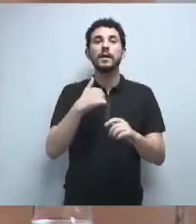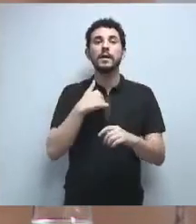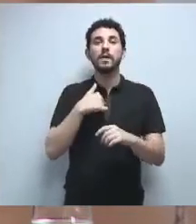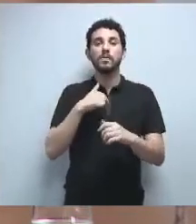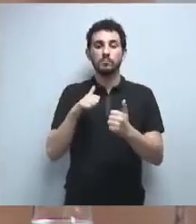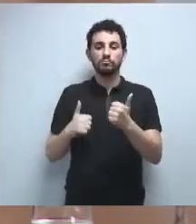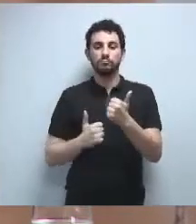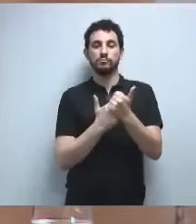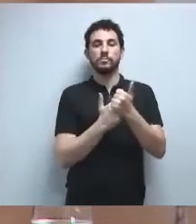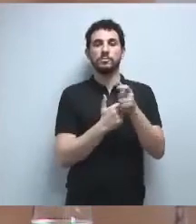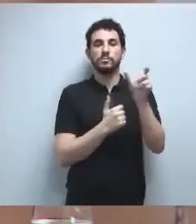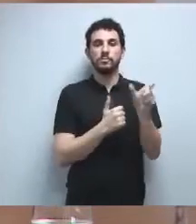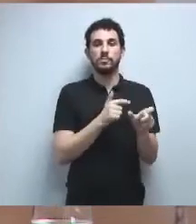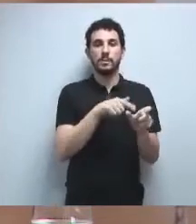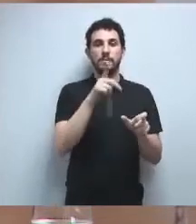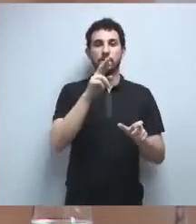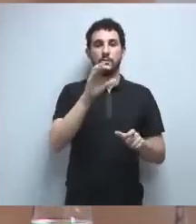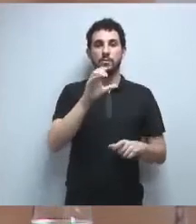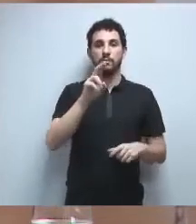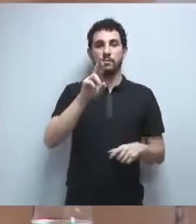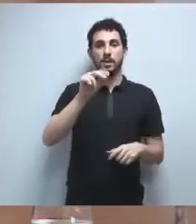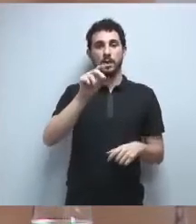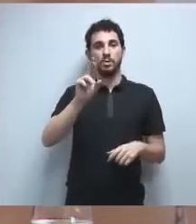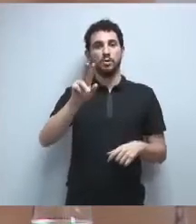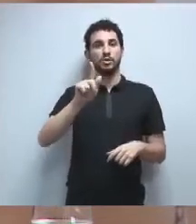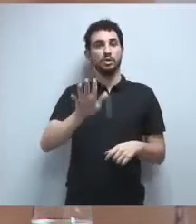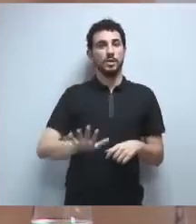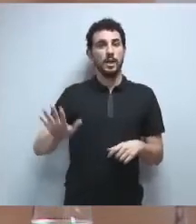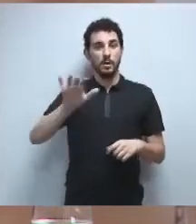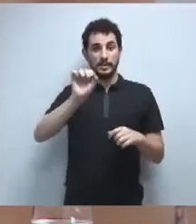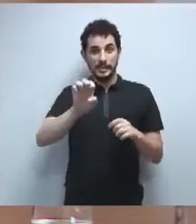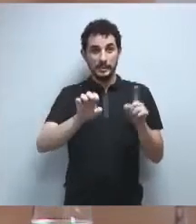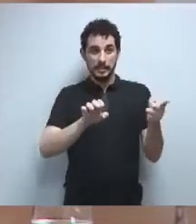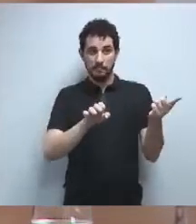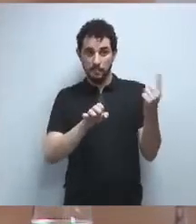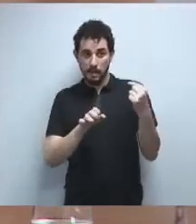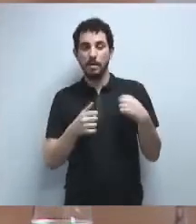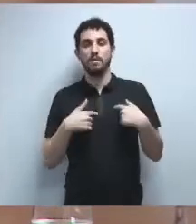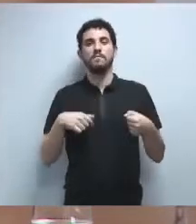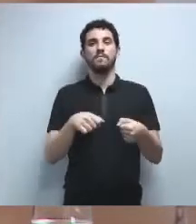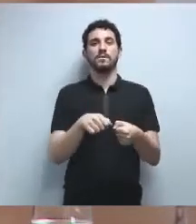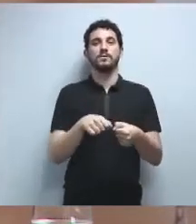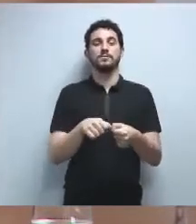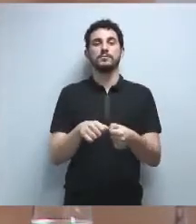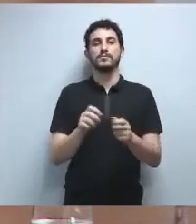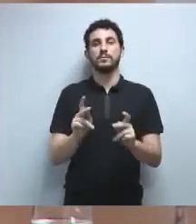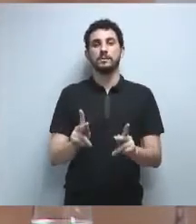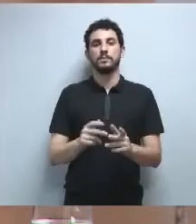substituindo que o procurador geral se ele mandar fazer eu vou fazer